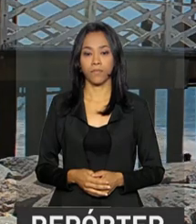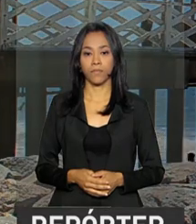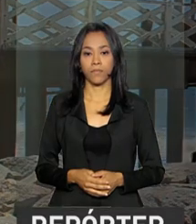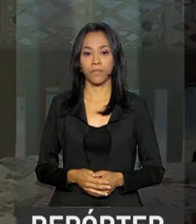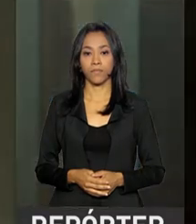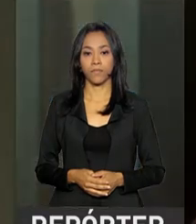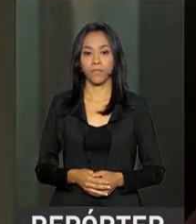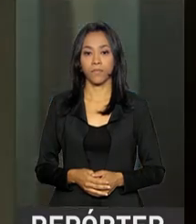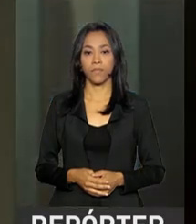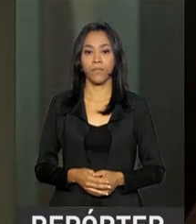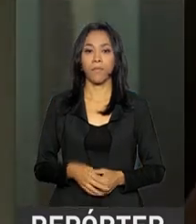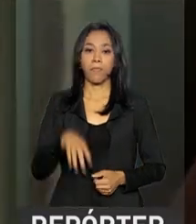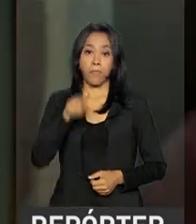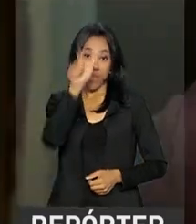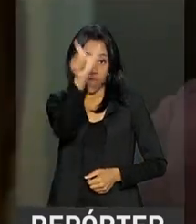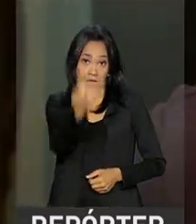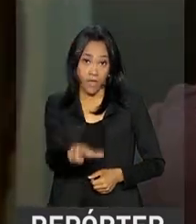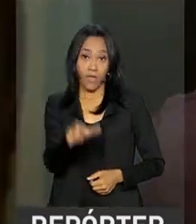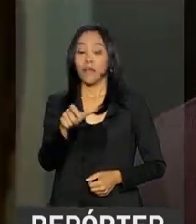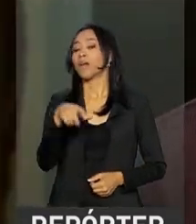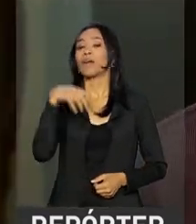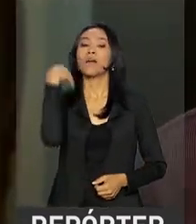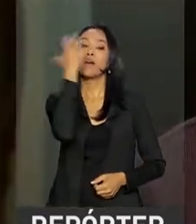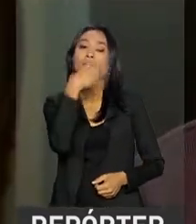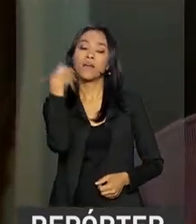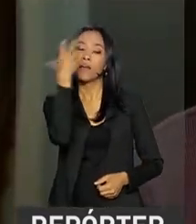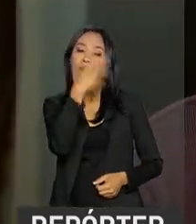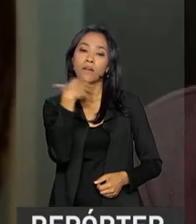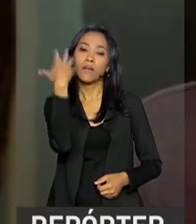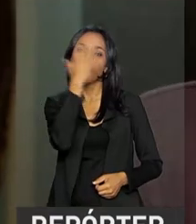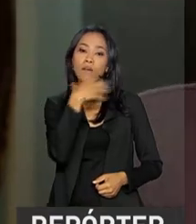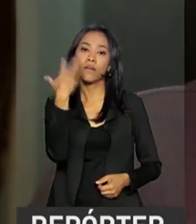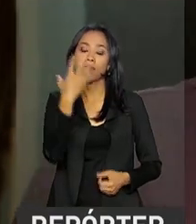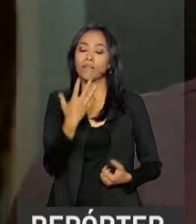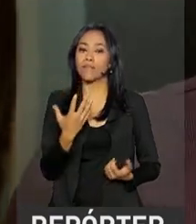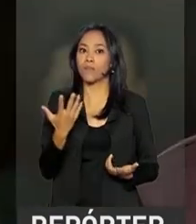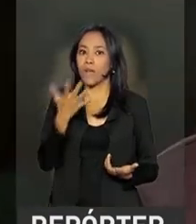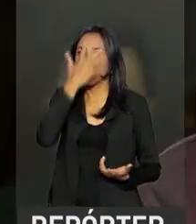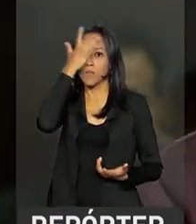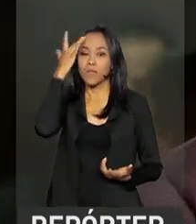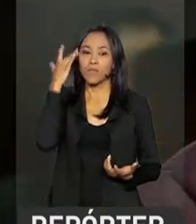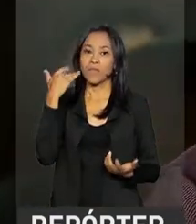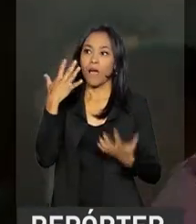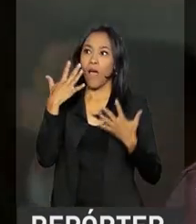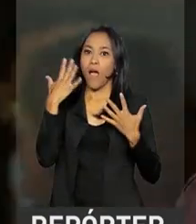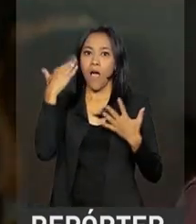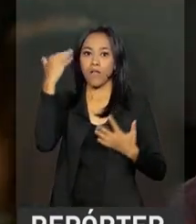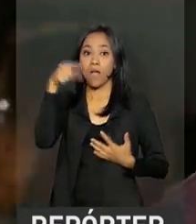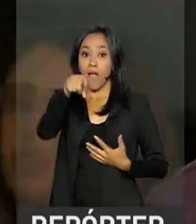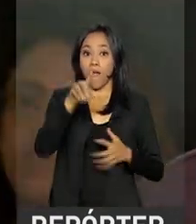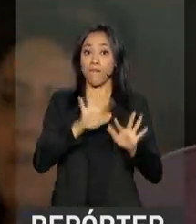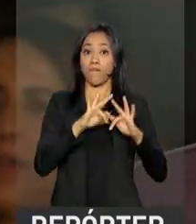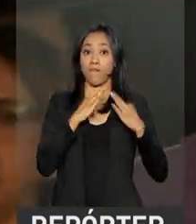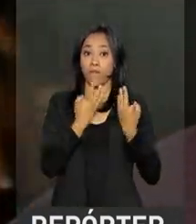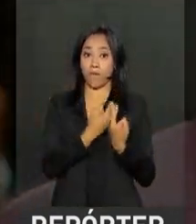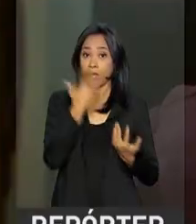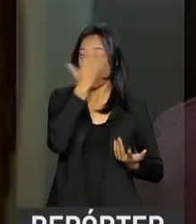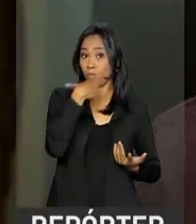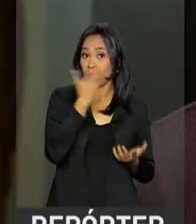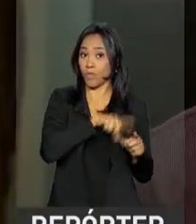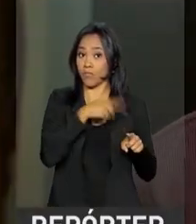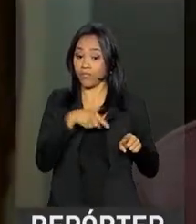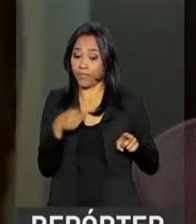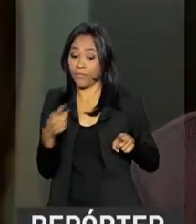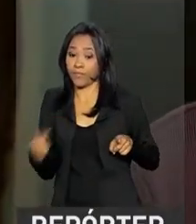O Canto Doce de Danilo Caymmi segue fazendo fãs mundo afora. De família de músicos, ele conhece bem